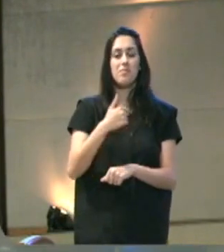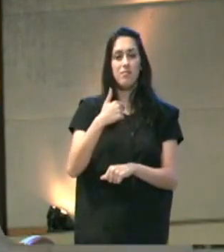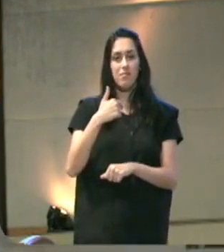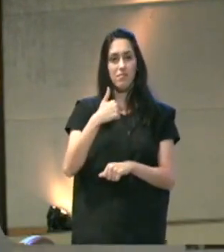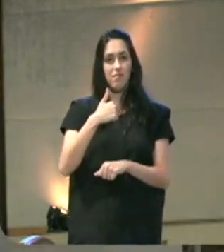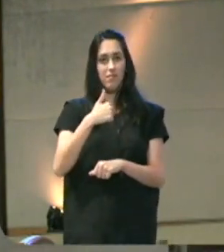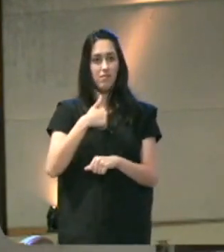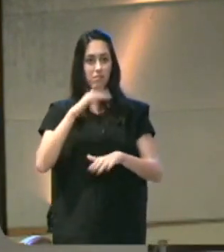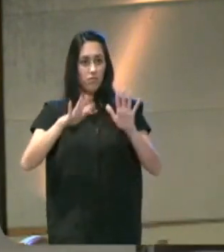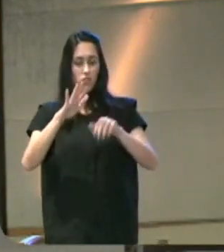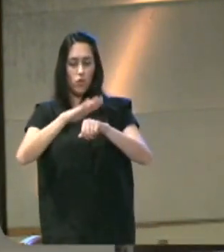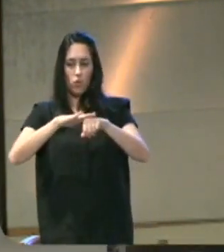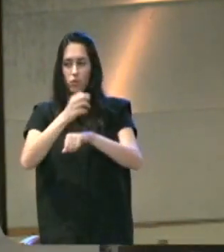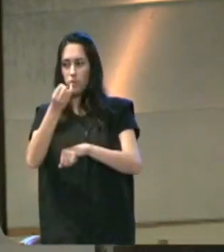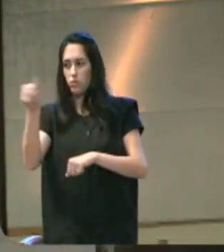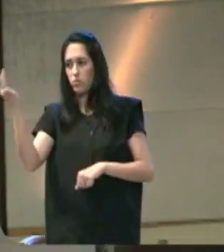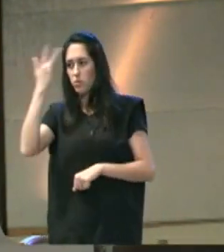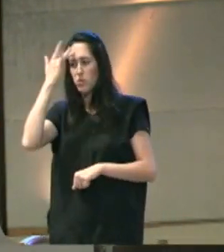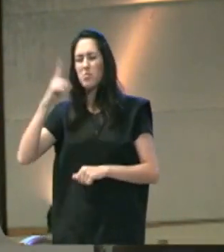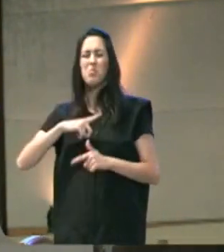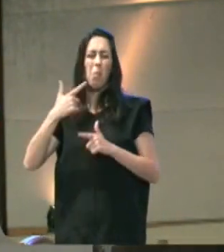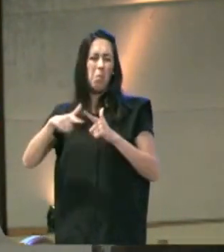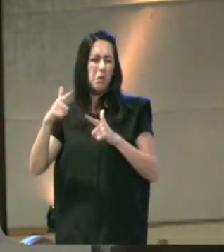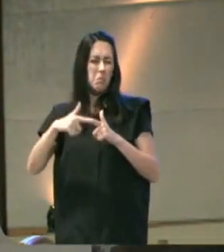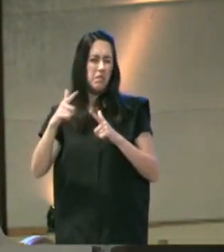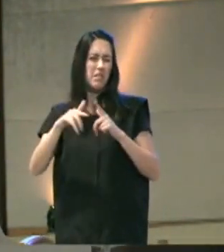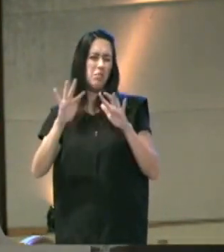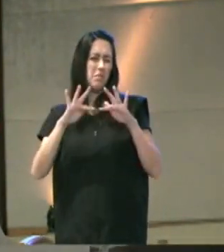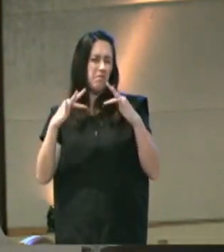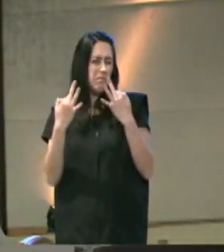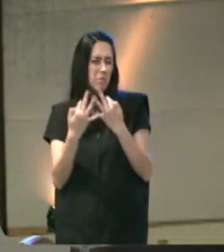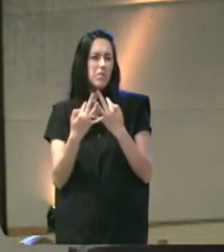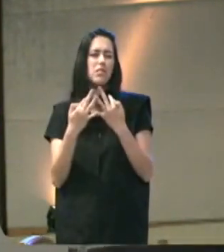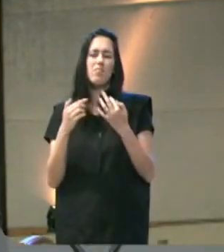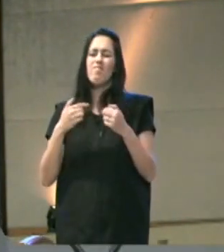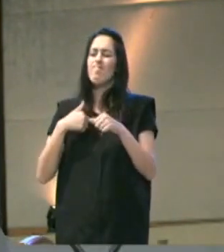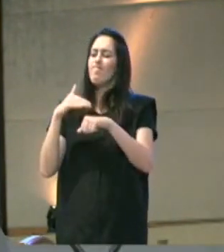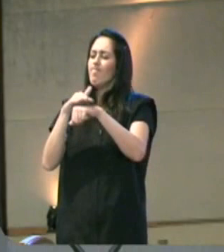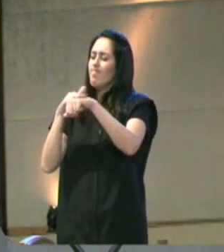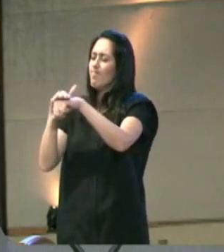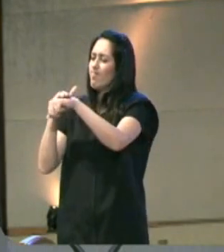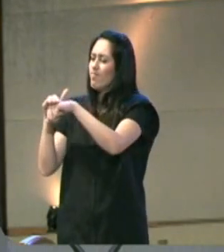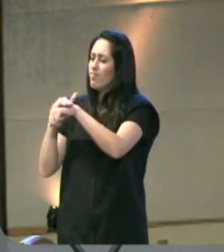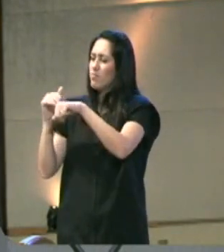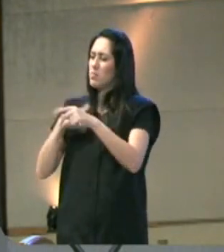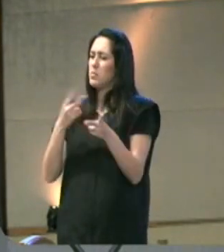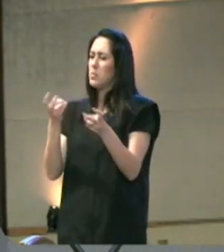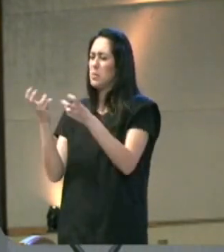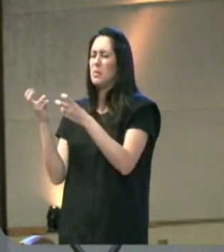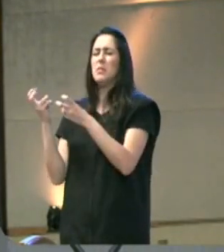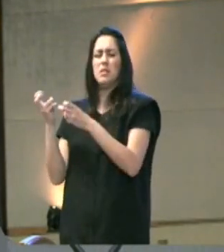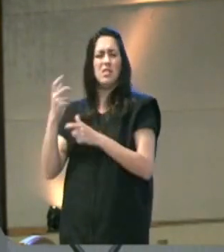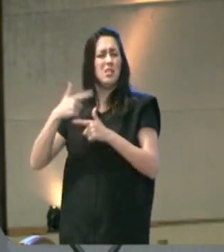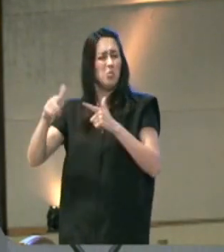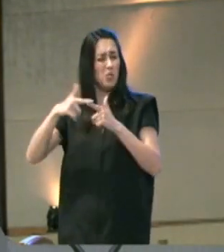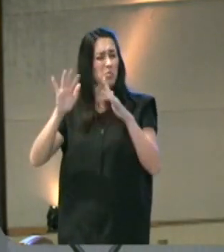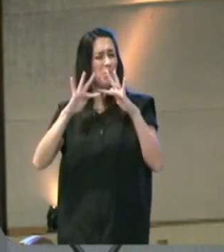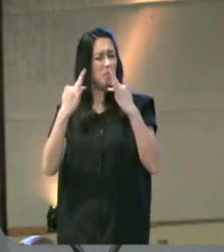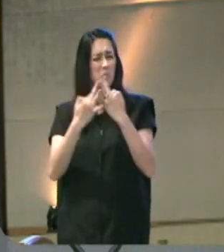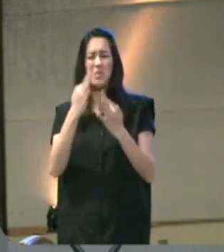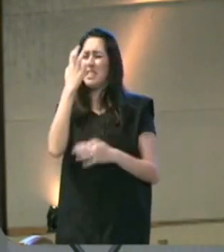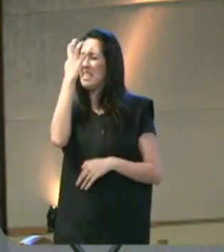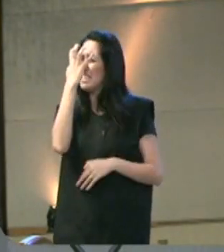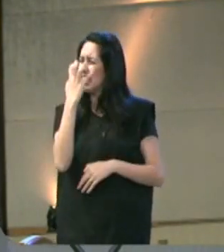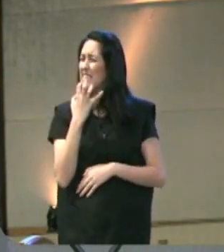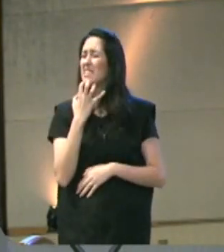estão vivendo grandes crises familiares. E às vezes, queridos, são situações muito difíceis, muito